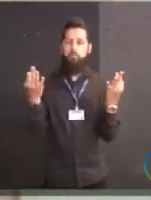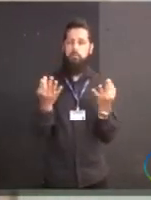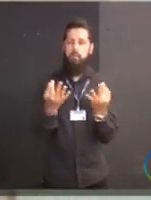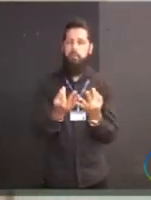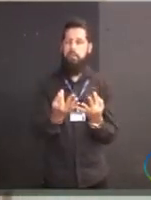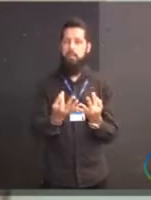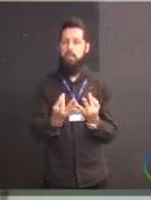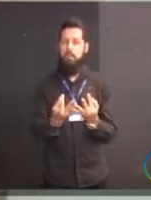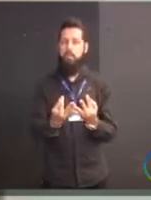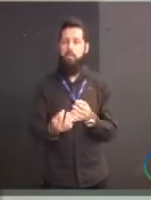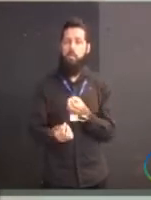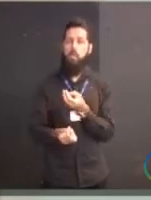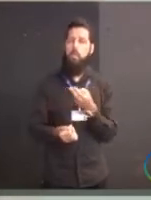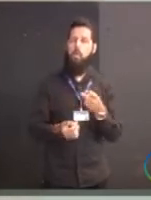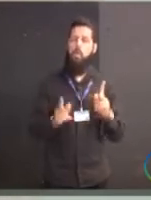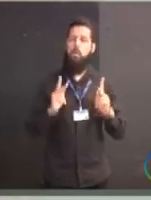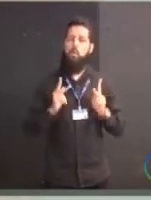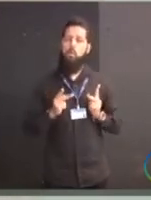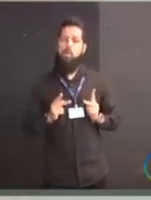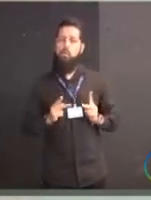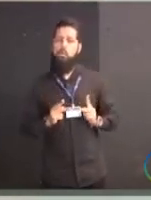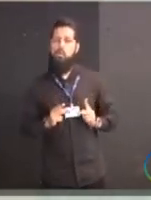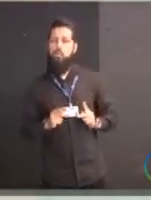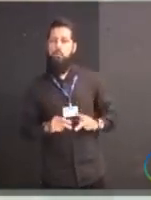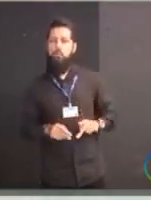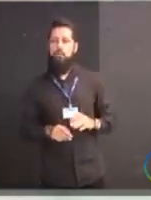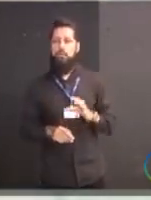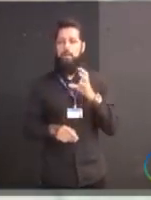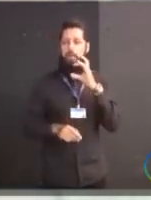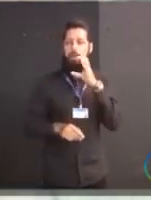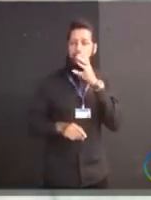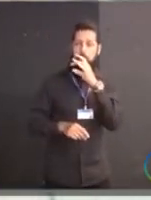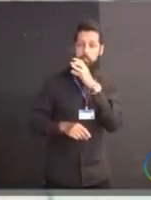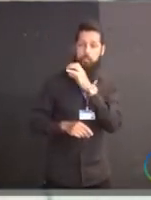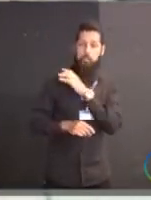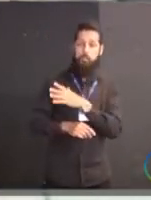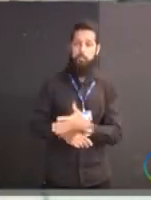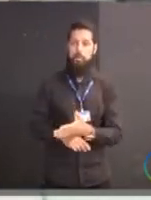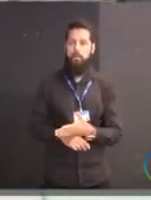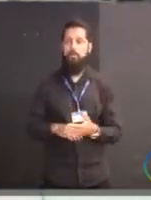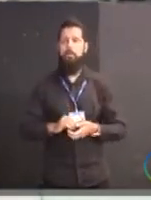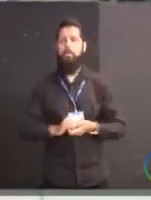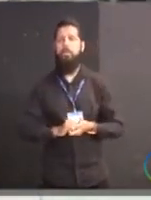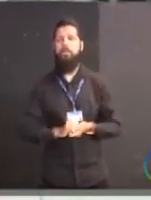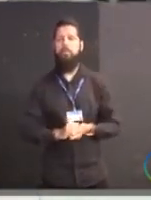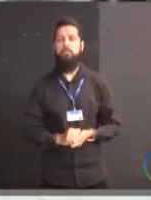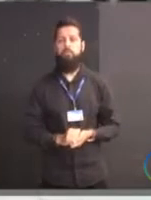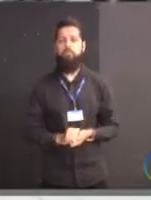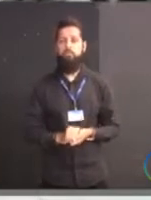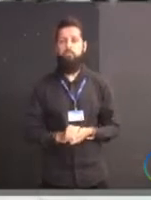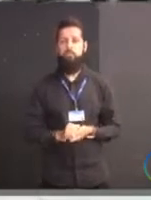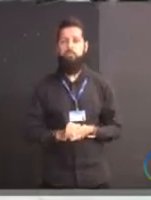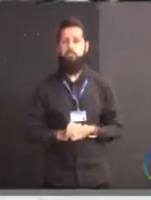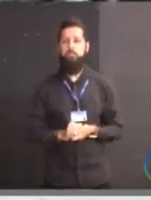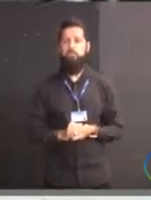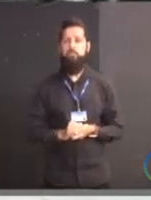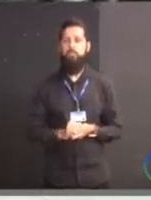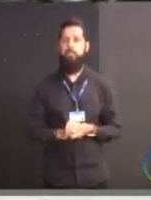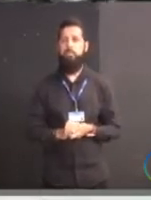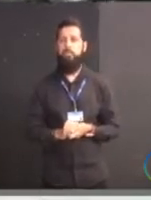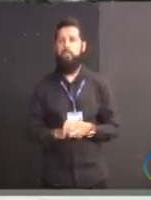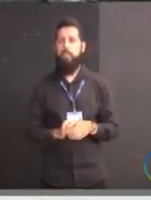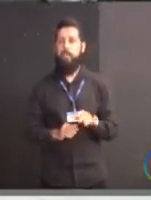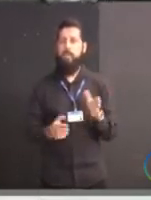humano que existe no Brasil, eu não vi em parte alguma nas cidades a